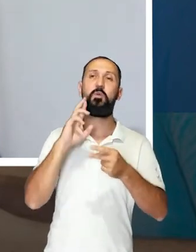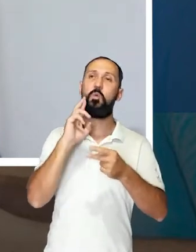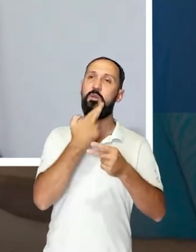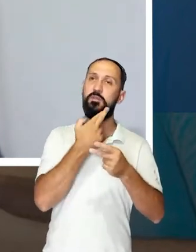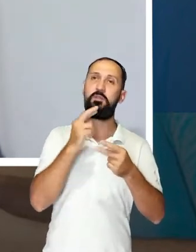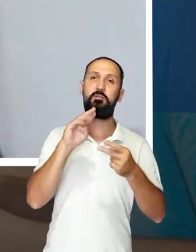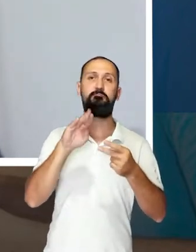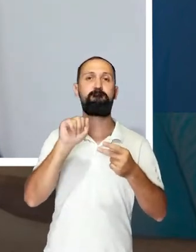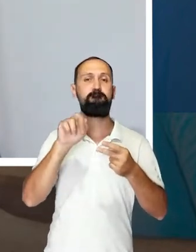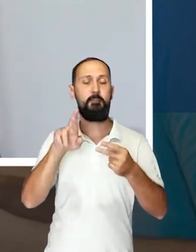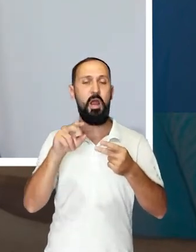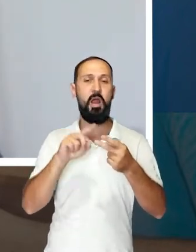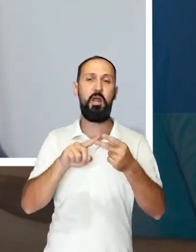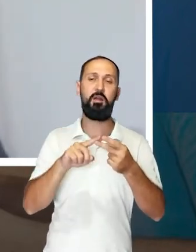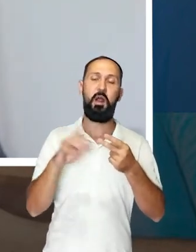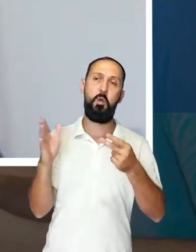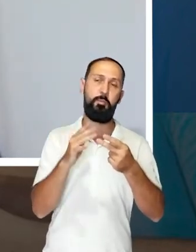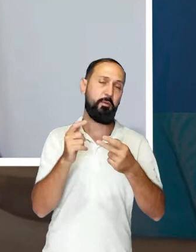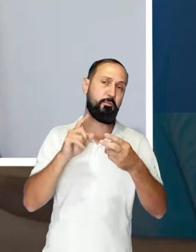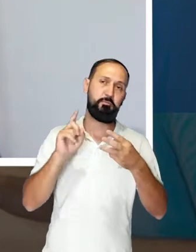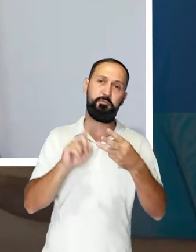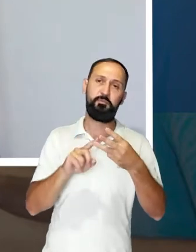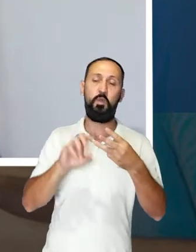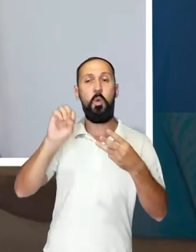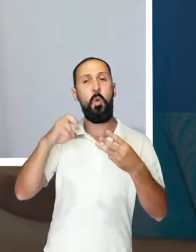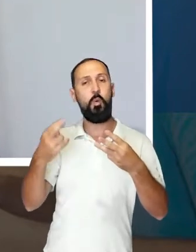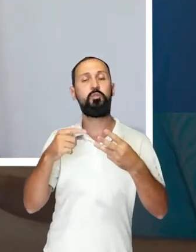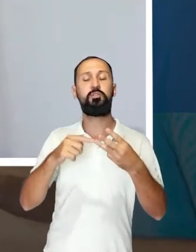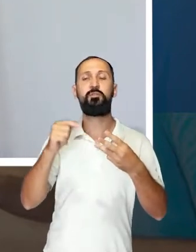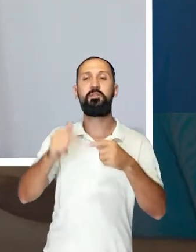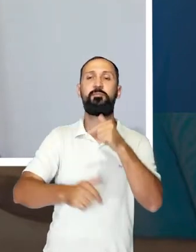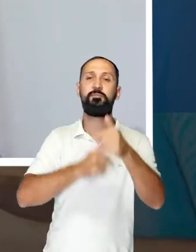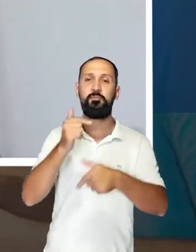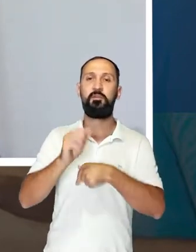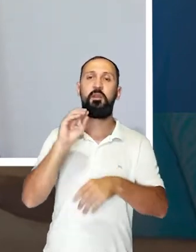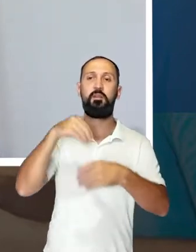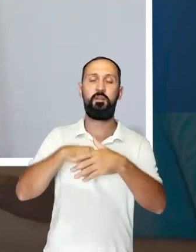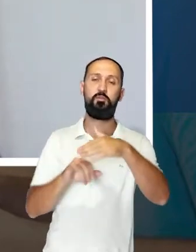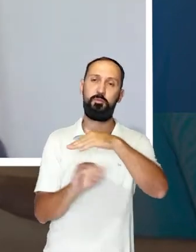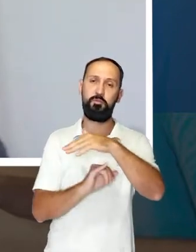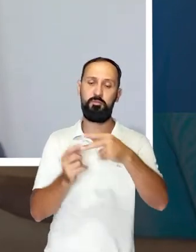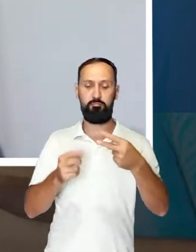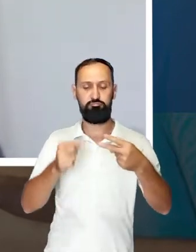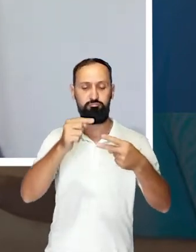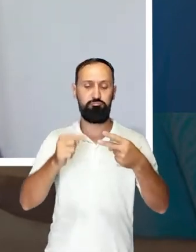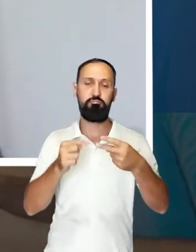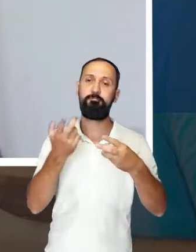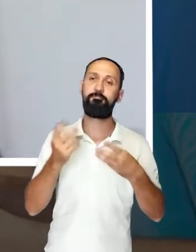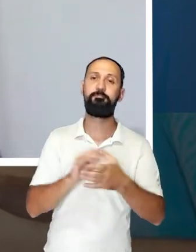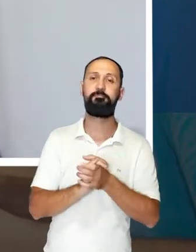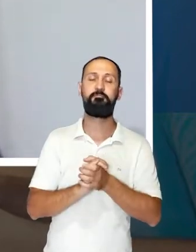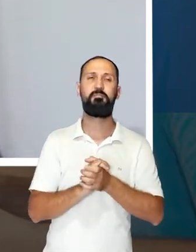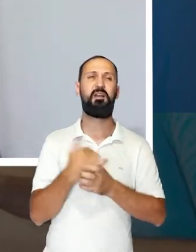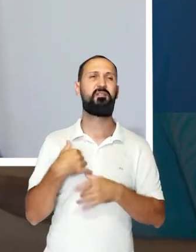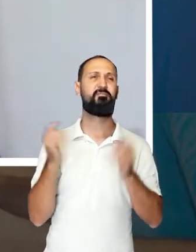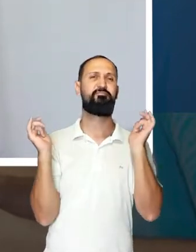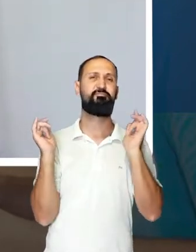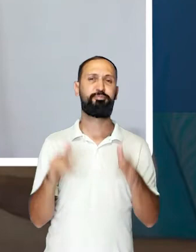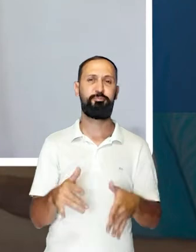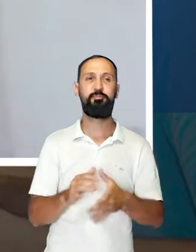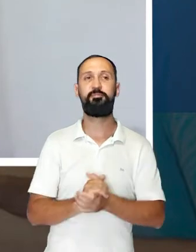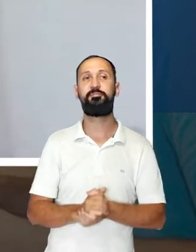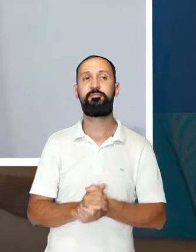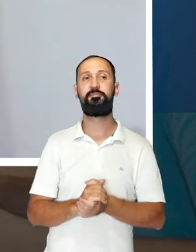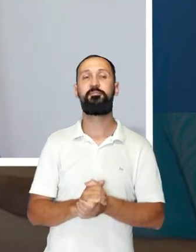você for um restaurante, um bar, um negócio desse tipo, ou se você trabalhar dentro de uma instituição dessa. Aí eu